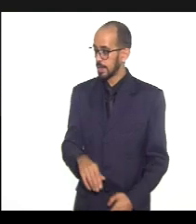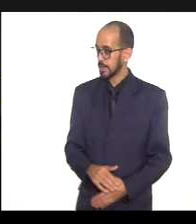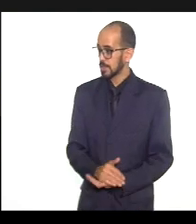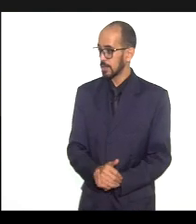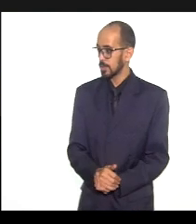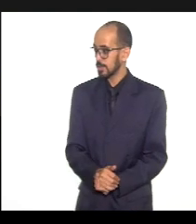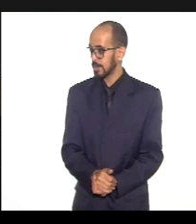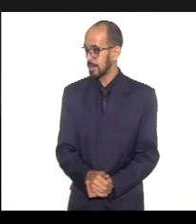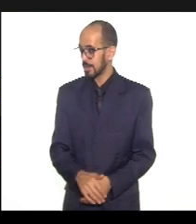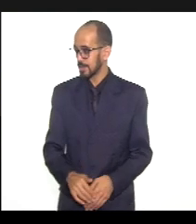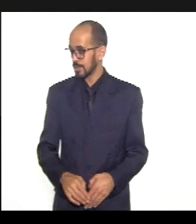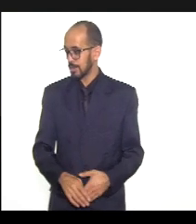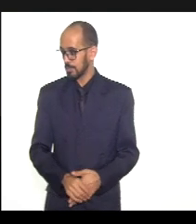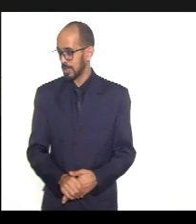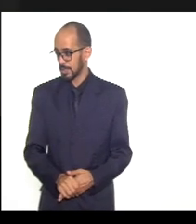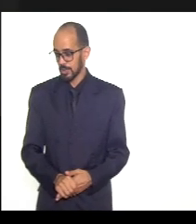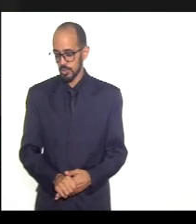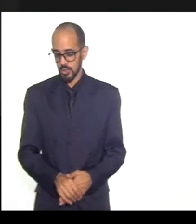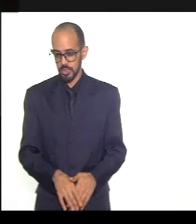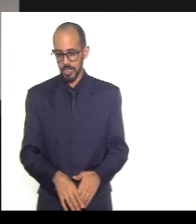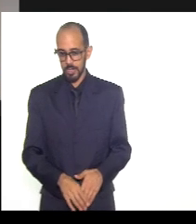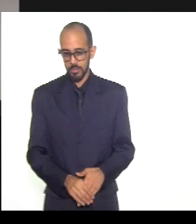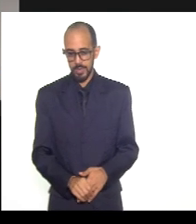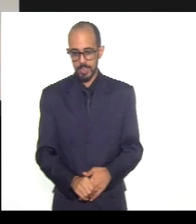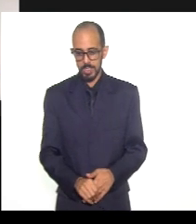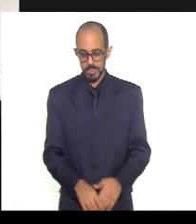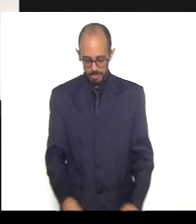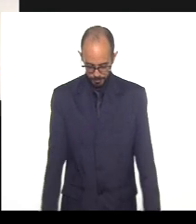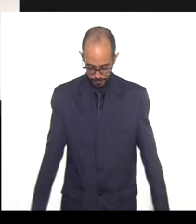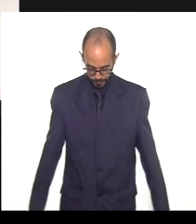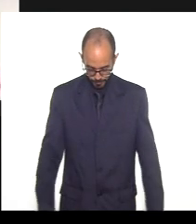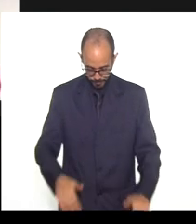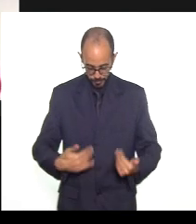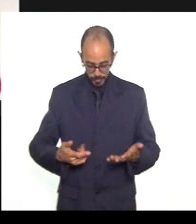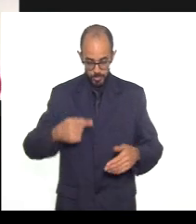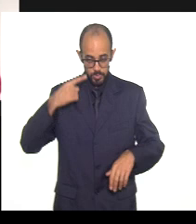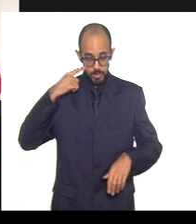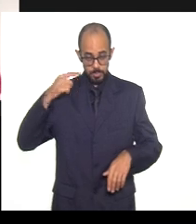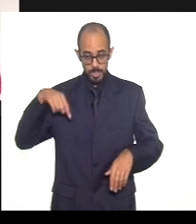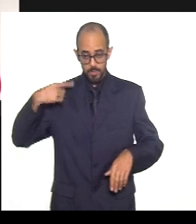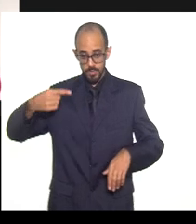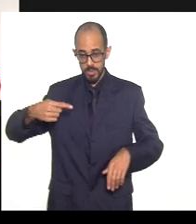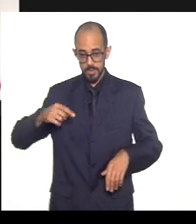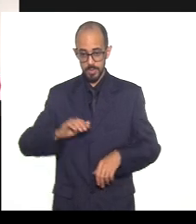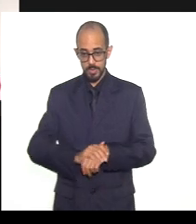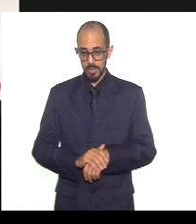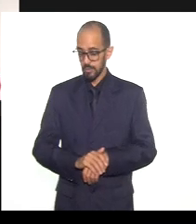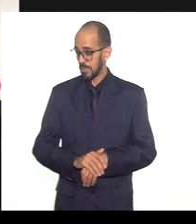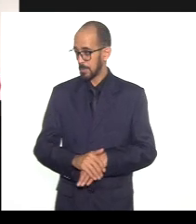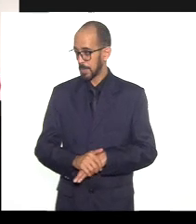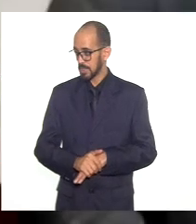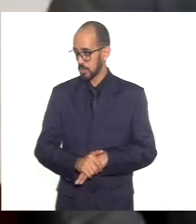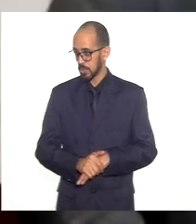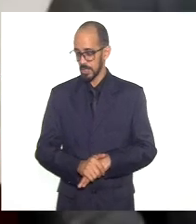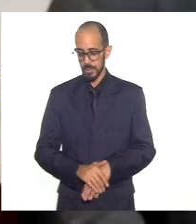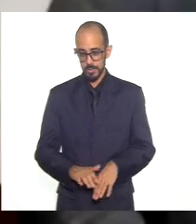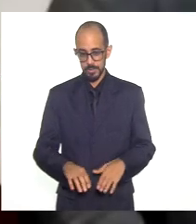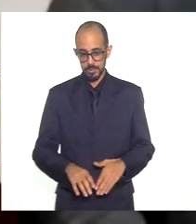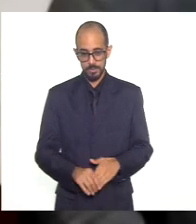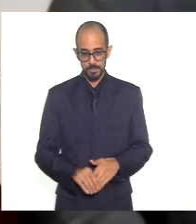Pode ser dessa forma? Na próxima semana, antes de passar a palavra, na próxima semana nós vamos